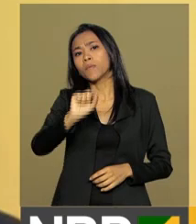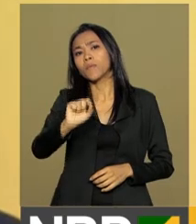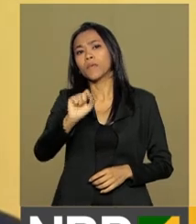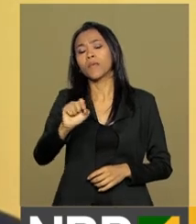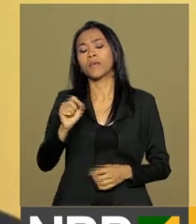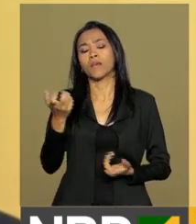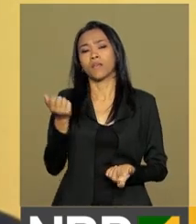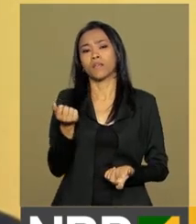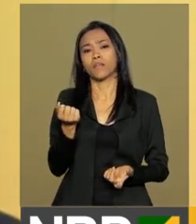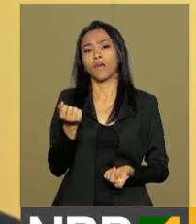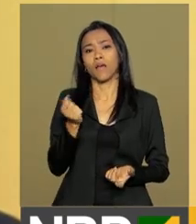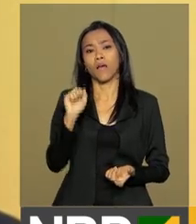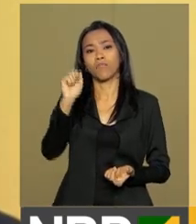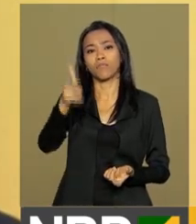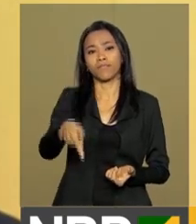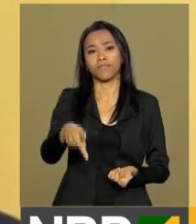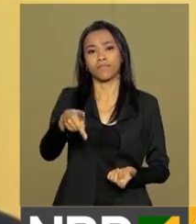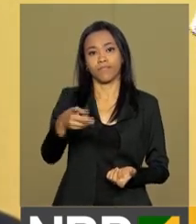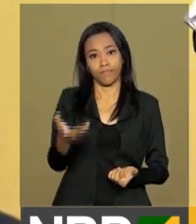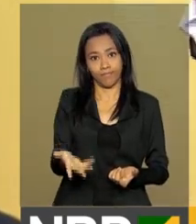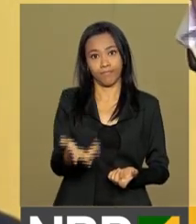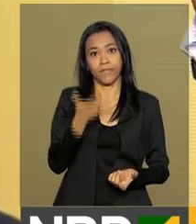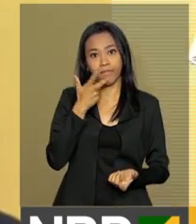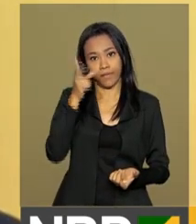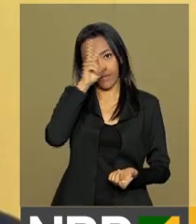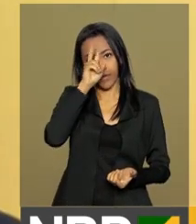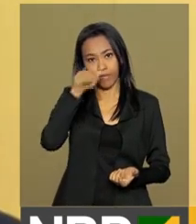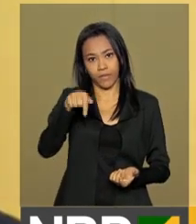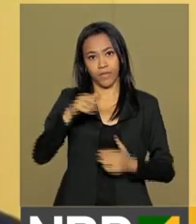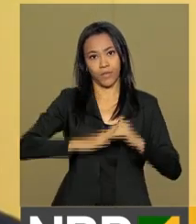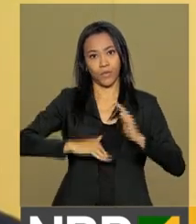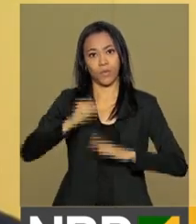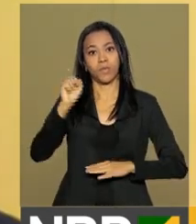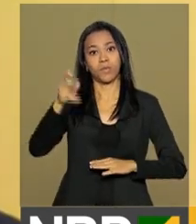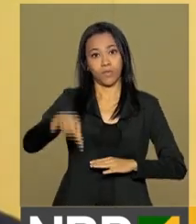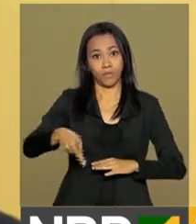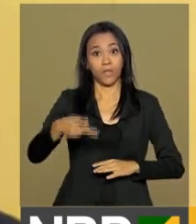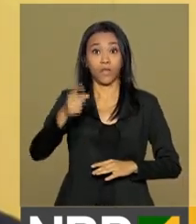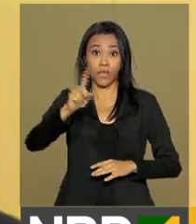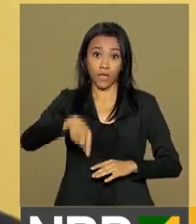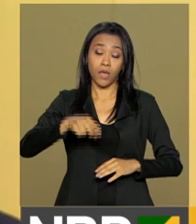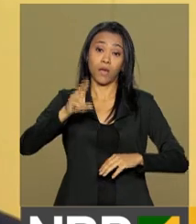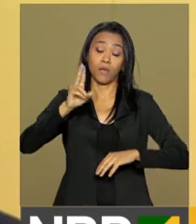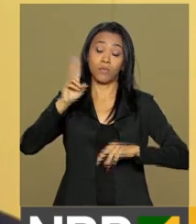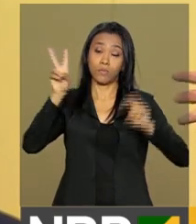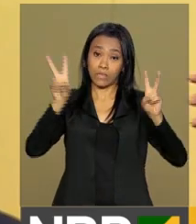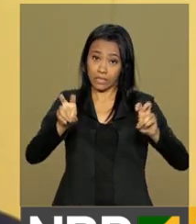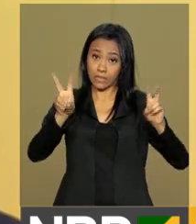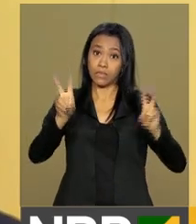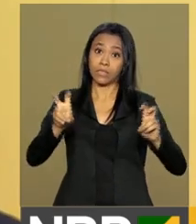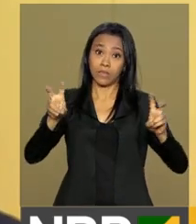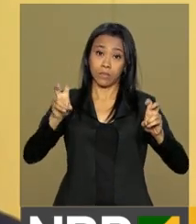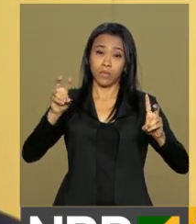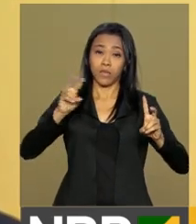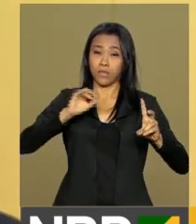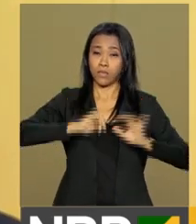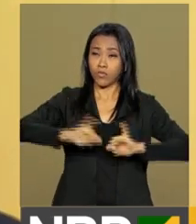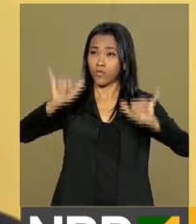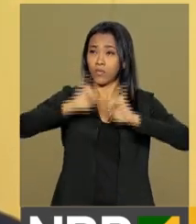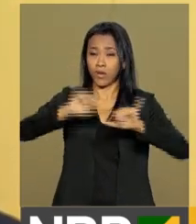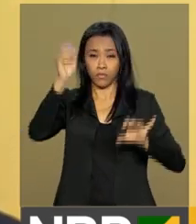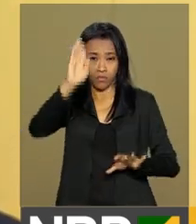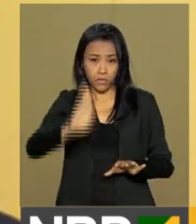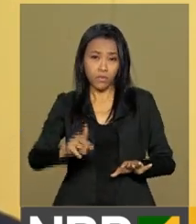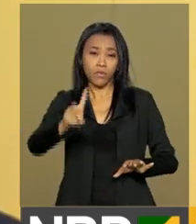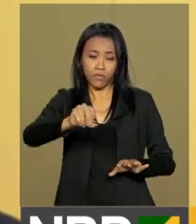Previdência Social, que é algo que está na pauta, que deverá ser votado muito proximamente pela